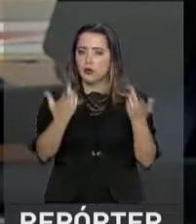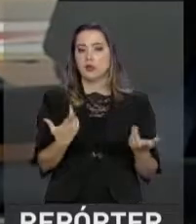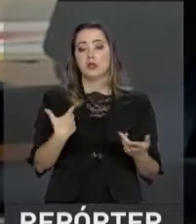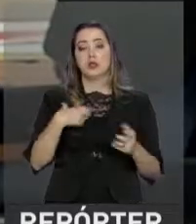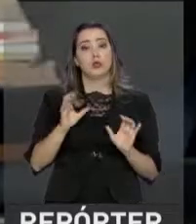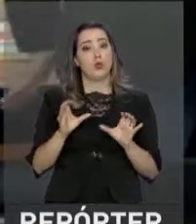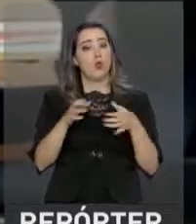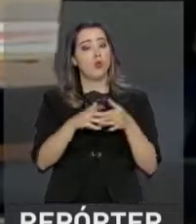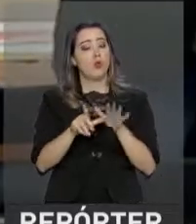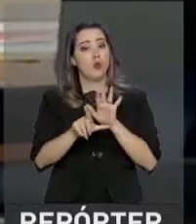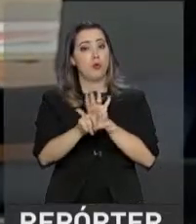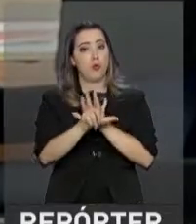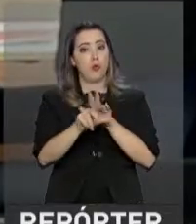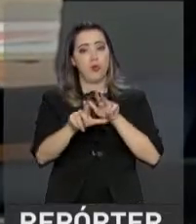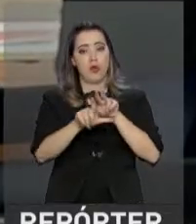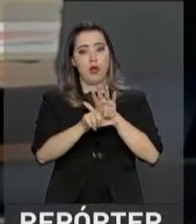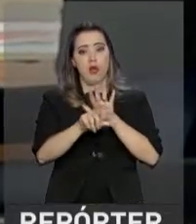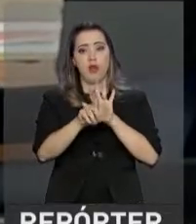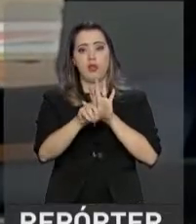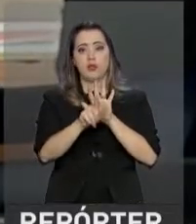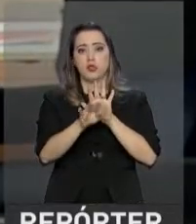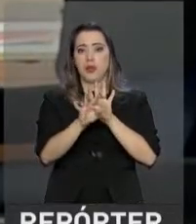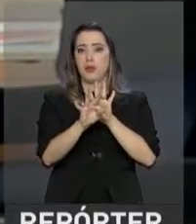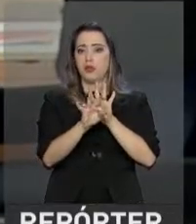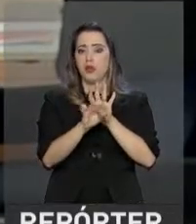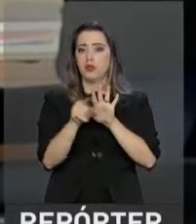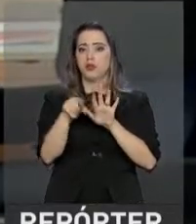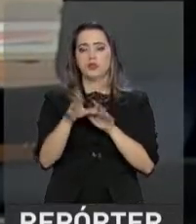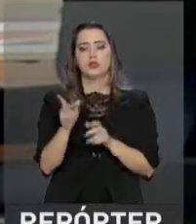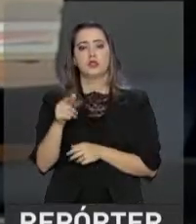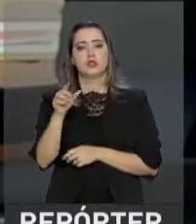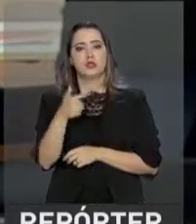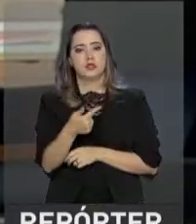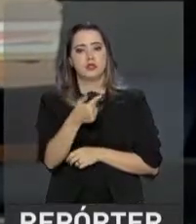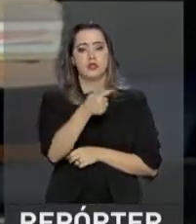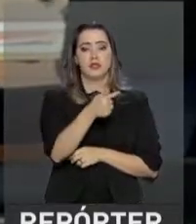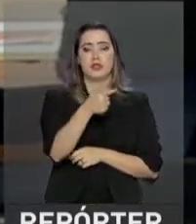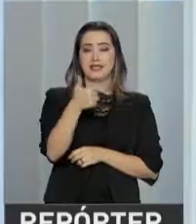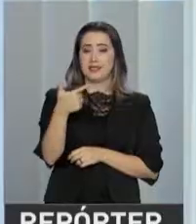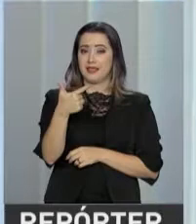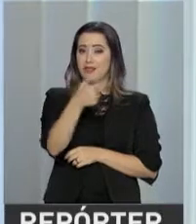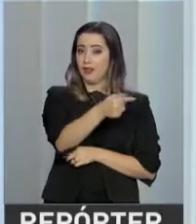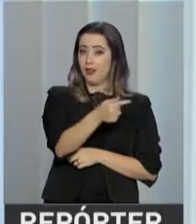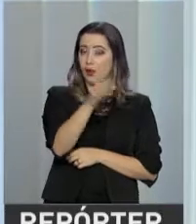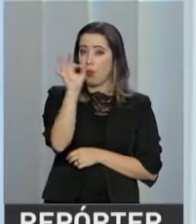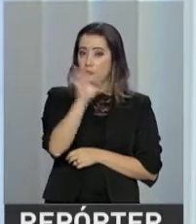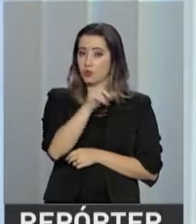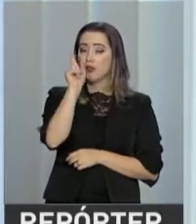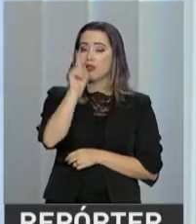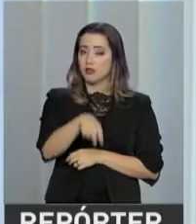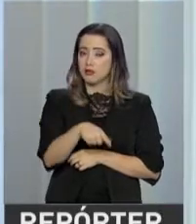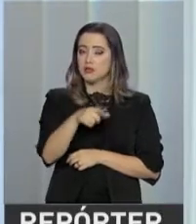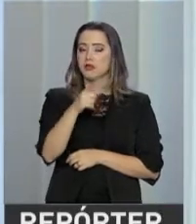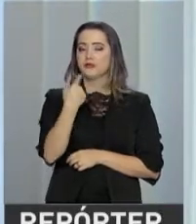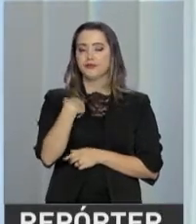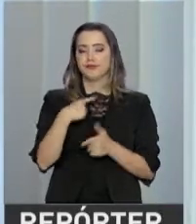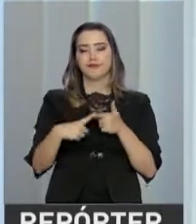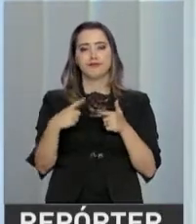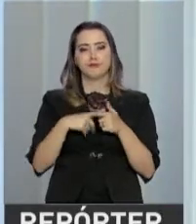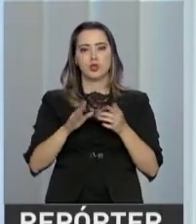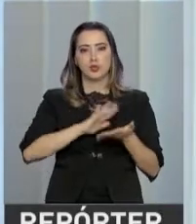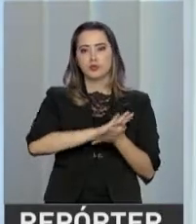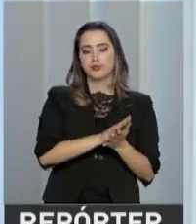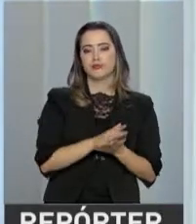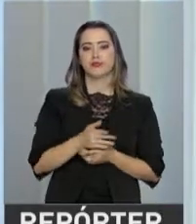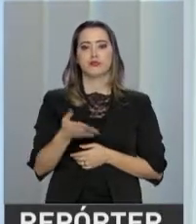LGBT. Dessas, 71% eram sobre discriminação. Em 2015, foram comunicados 28